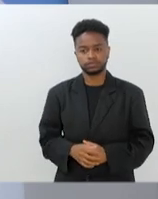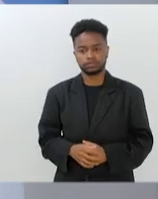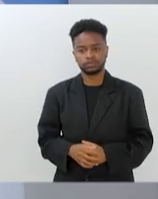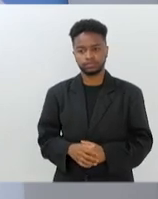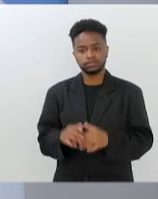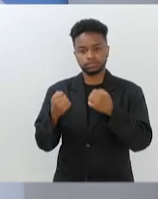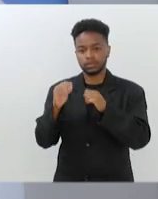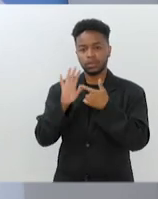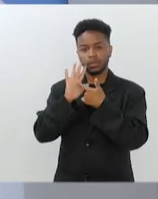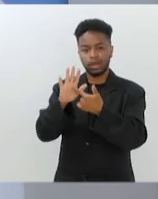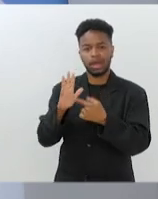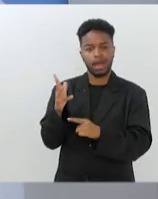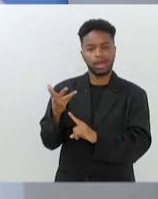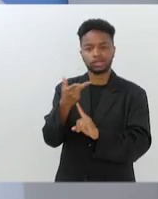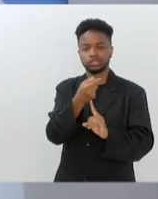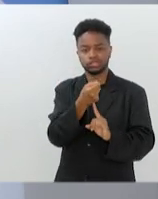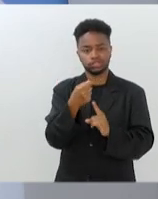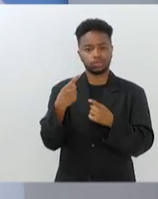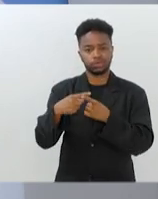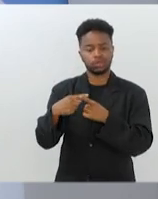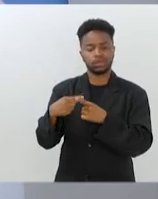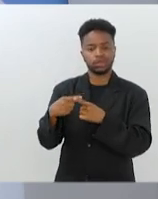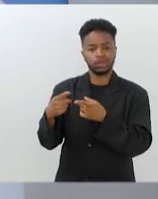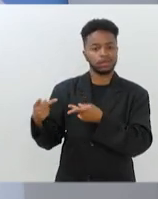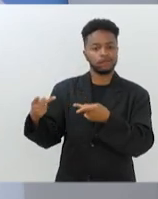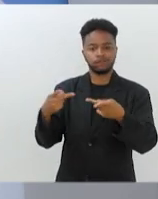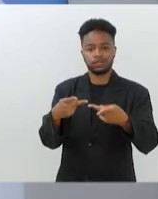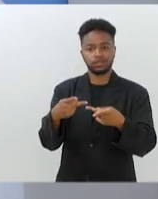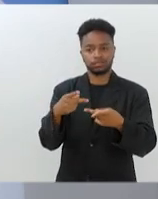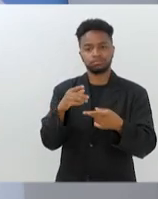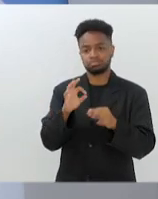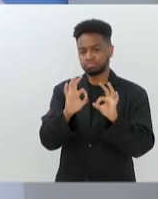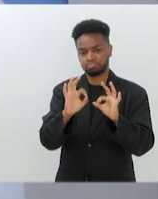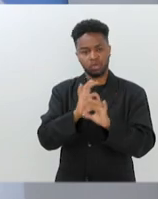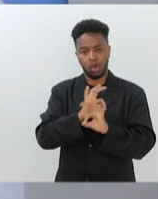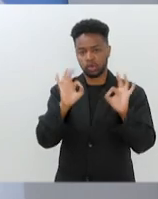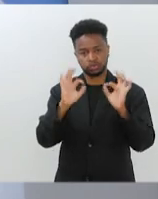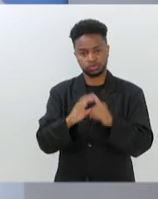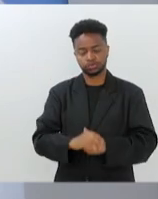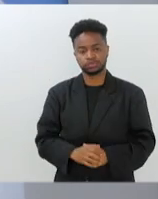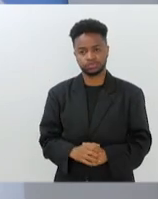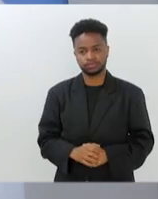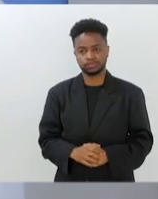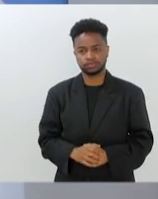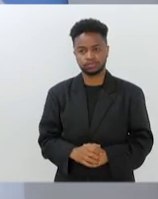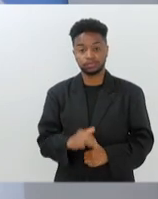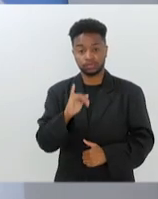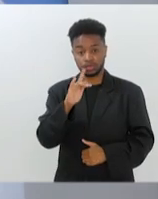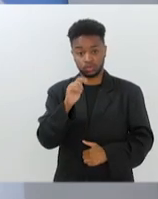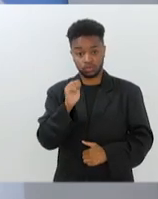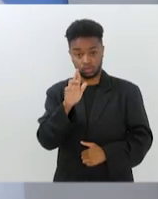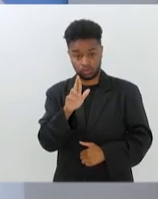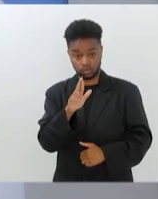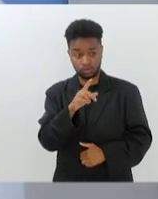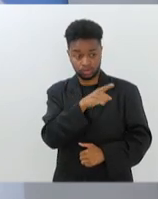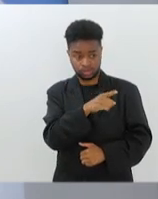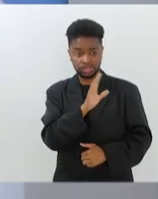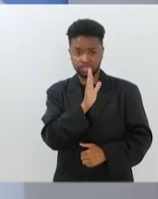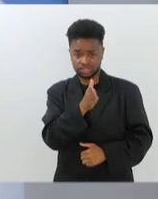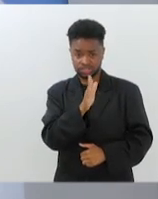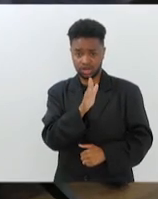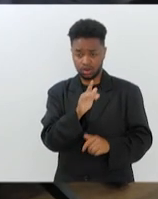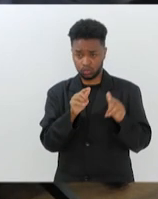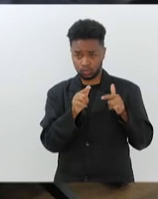exibir pros artistas que vão no camarote quen muito bom Senor Igor o governo do estado já adotou essa